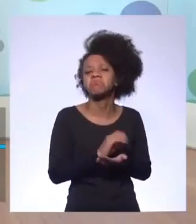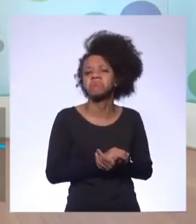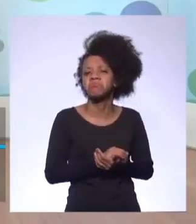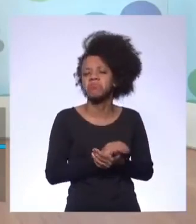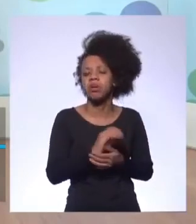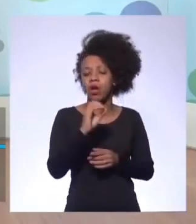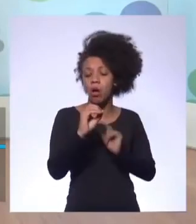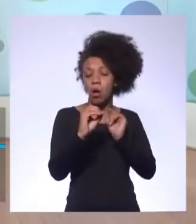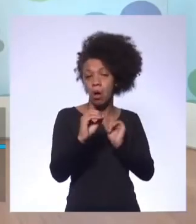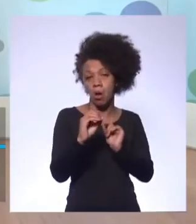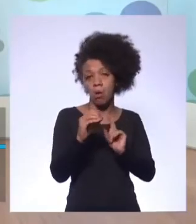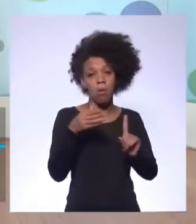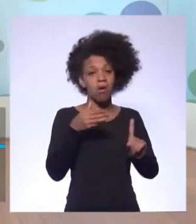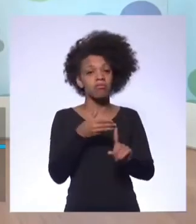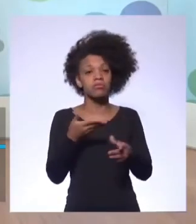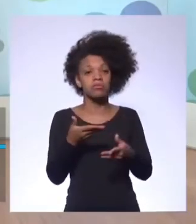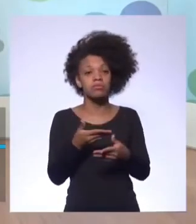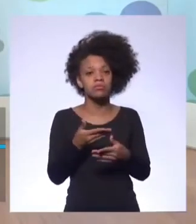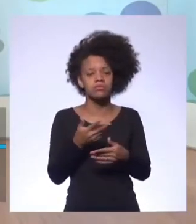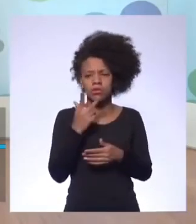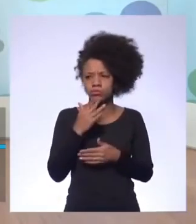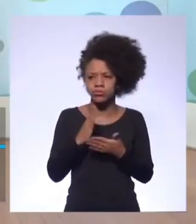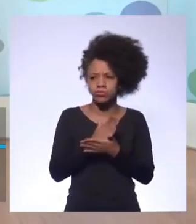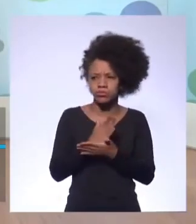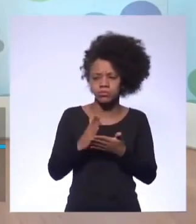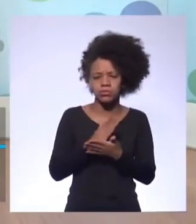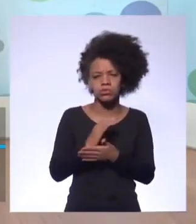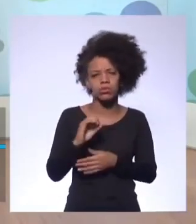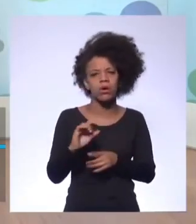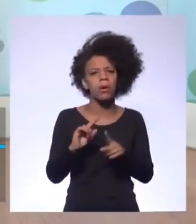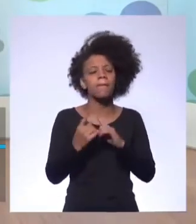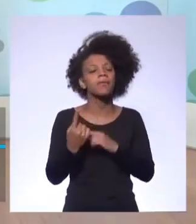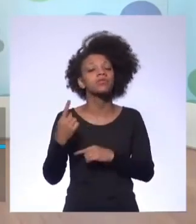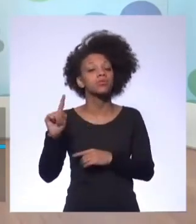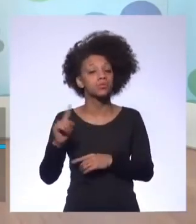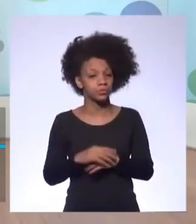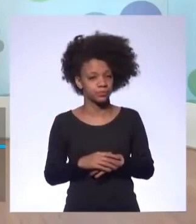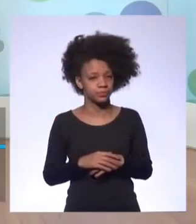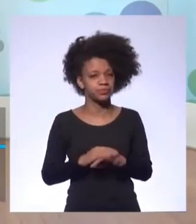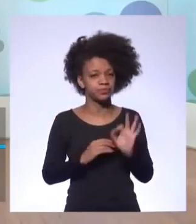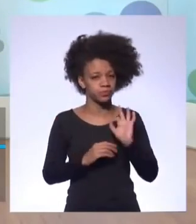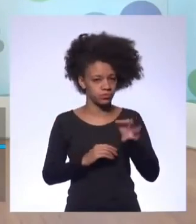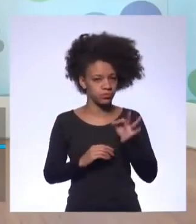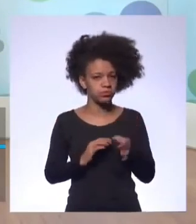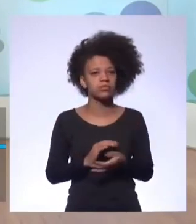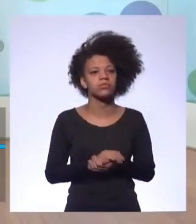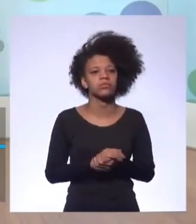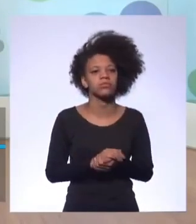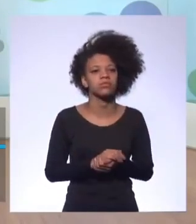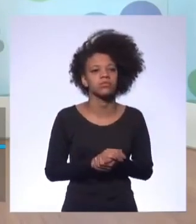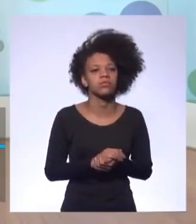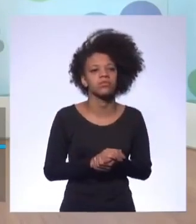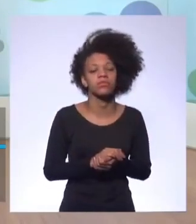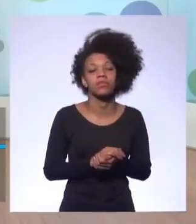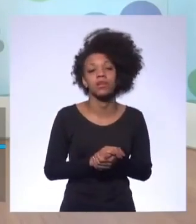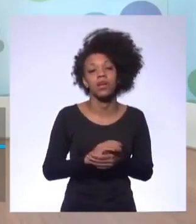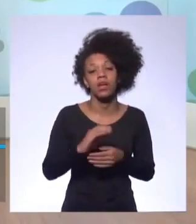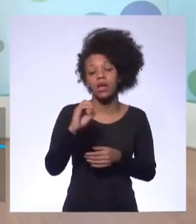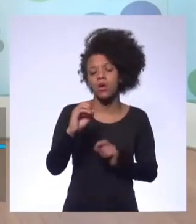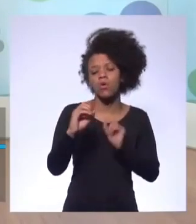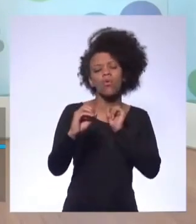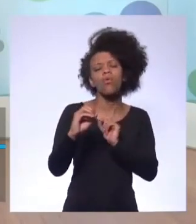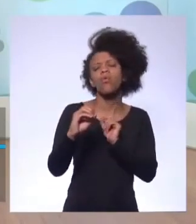O, eu acho que eu não separei o, mas vamos lá, no último. Isso, ó. Eu não grifei o O, mas é